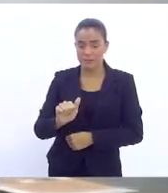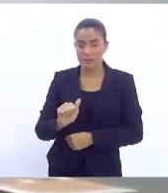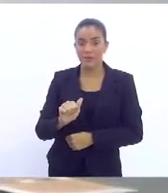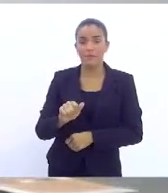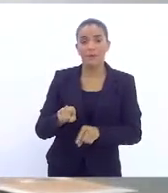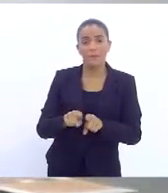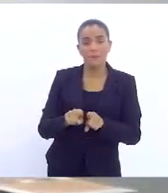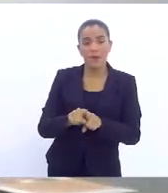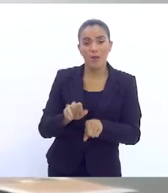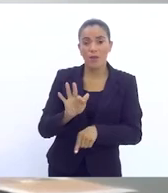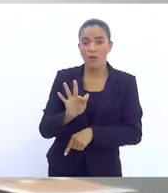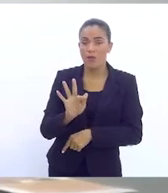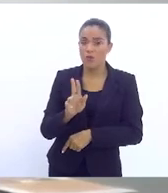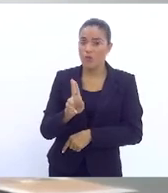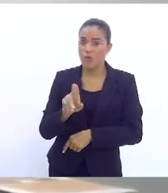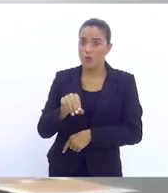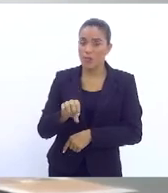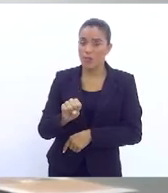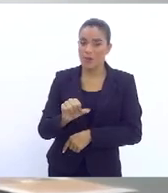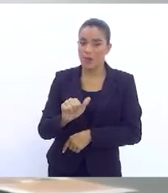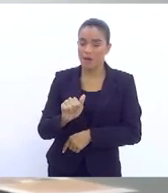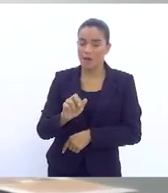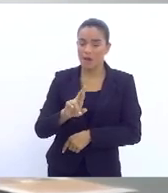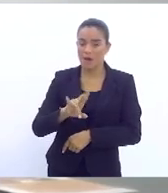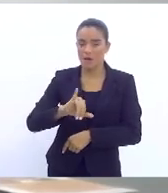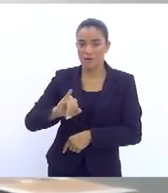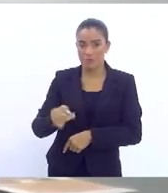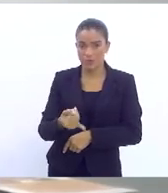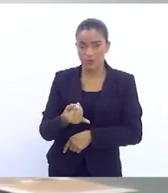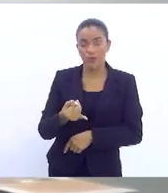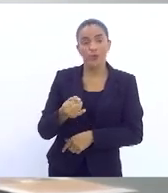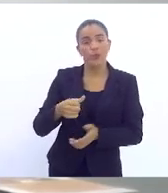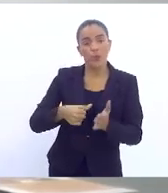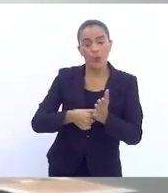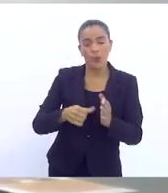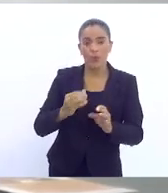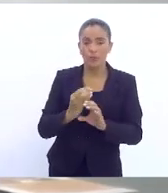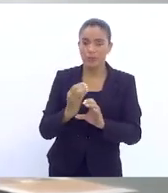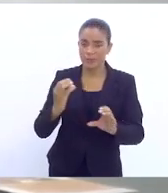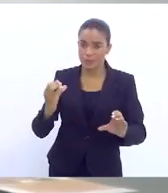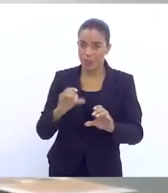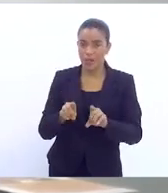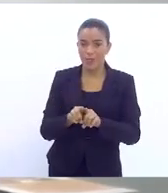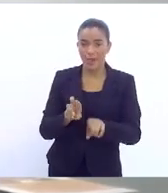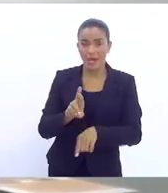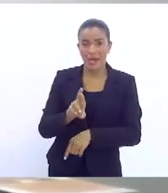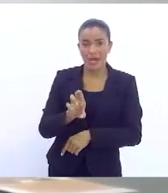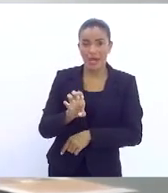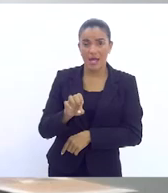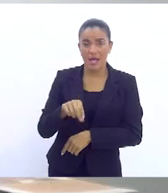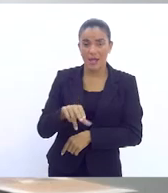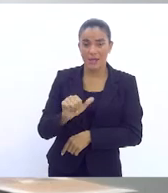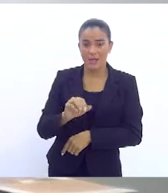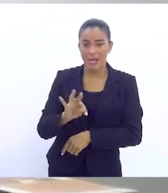da funage do Dr Ricardo latigé do clube de engenharia do Dr Renato Jordão